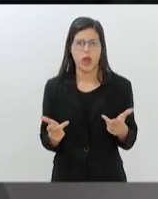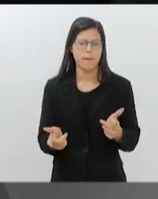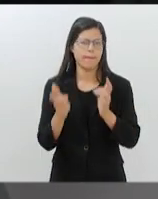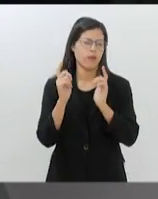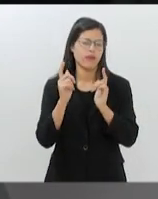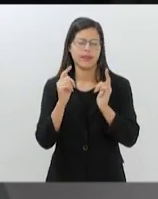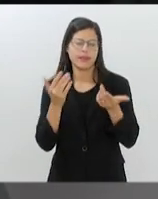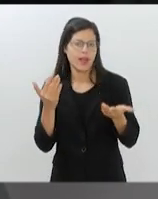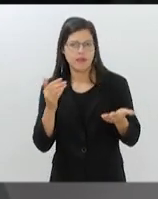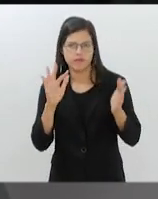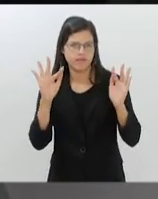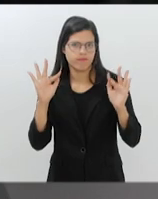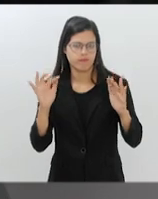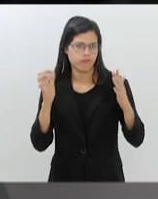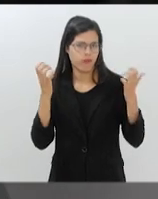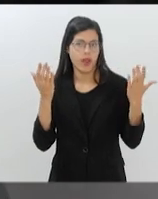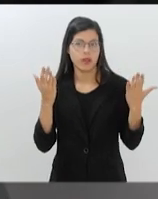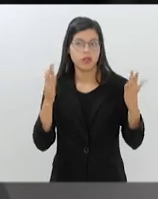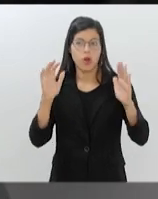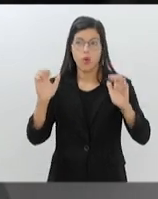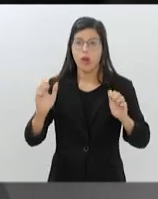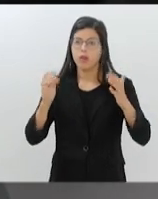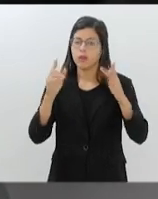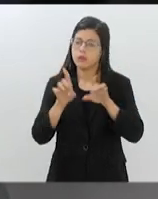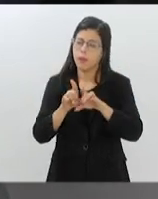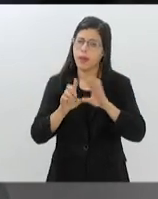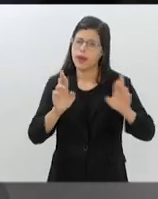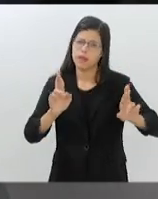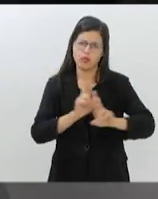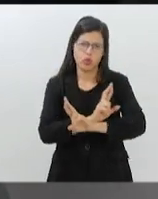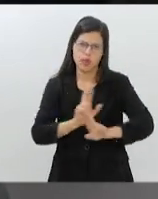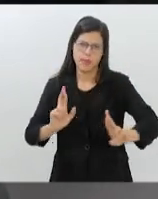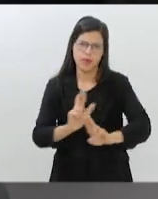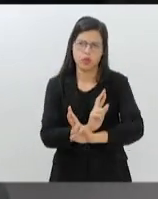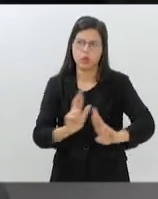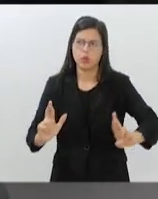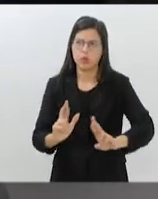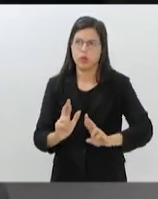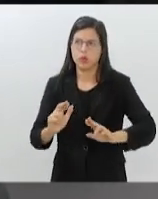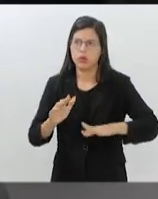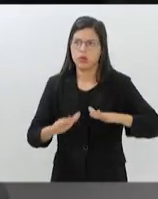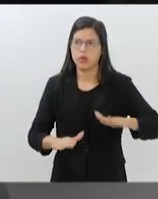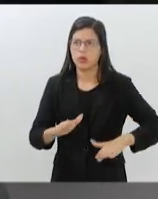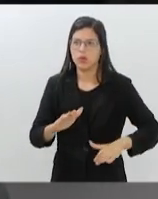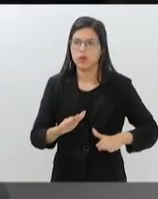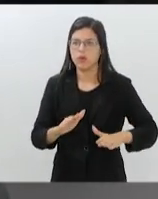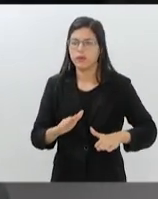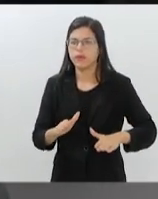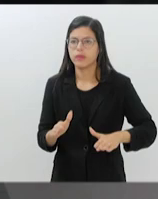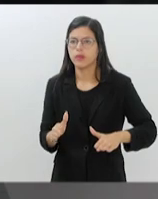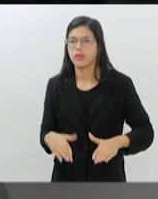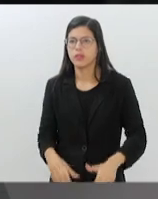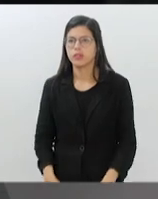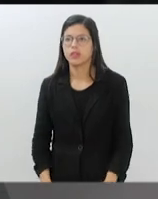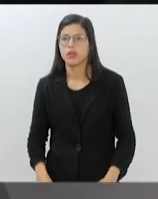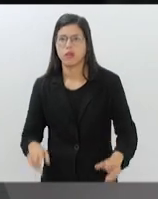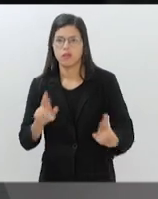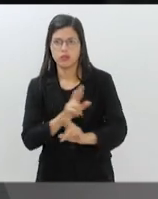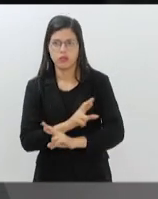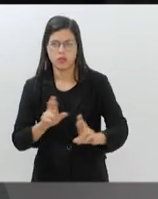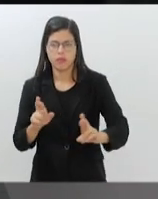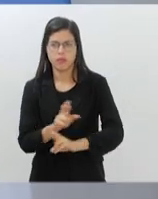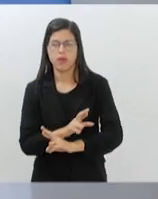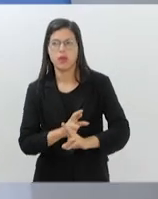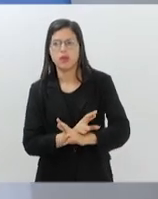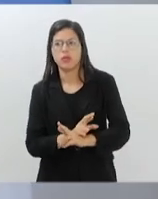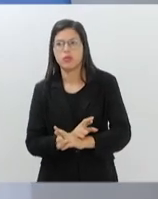festa era uma um evento também para relacionamento então assim talvez a interpretação relacionamento com com os convidados da própria Sedai